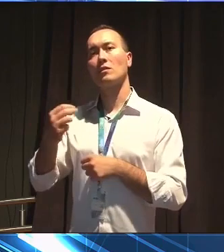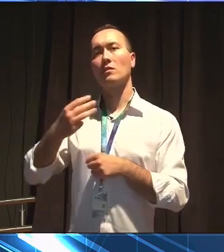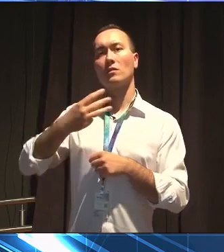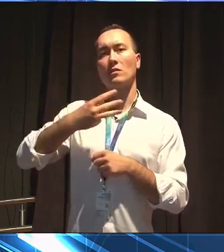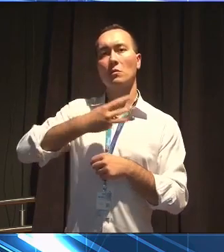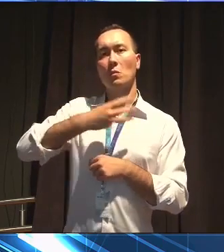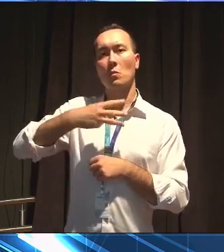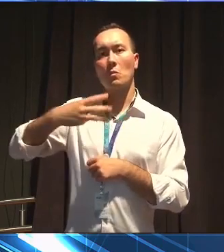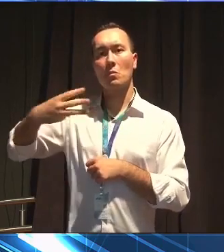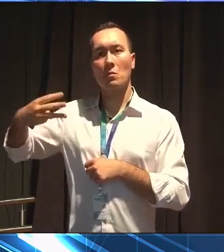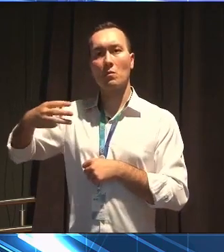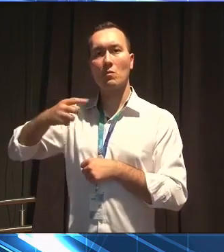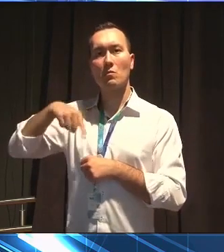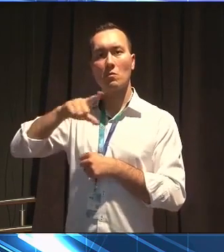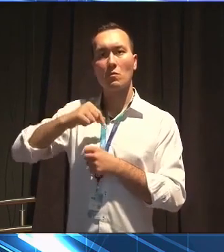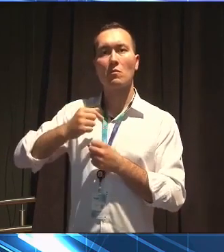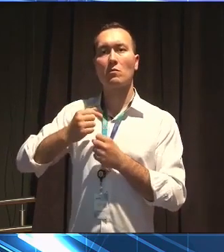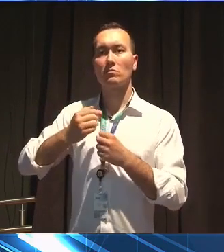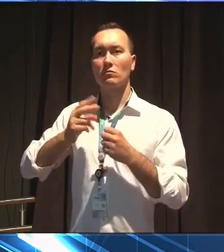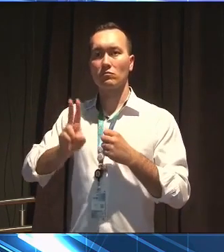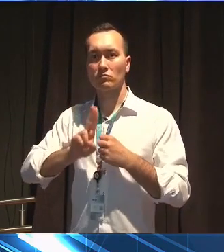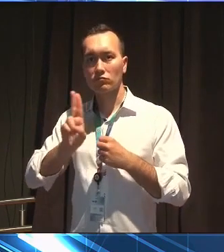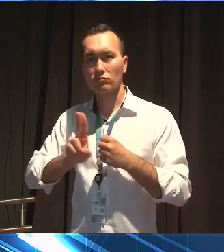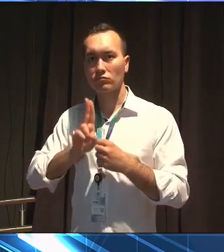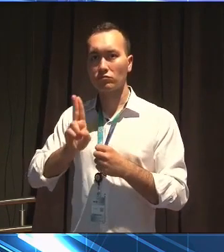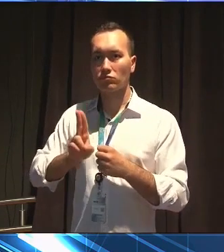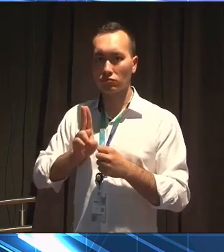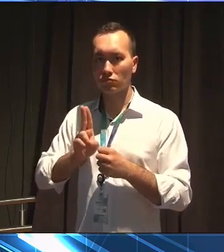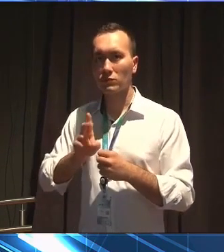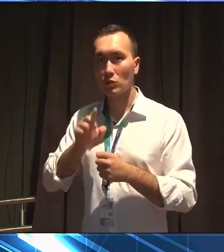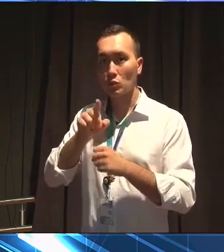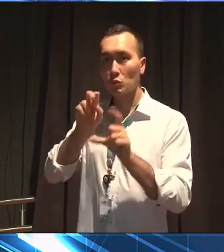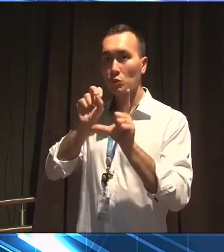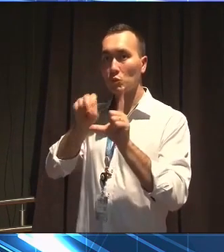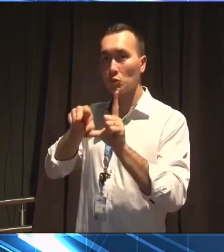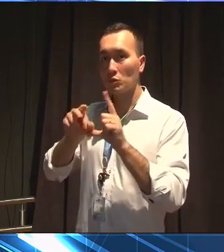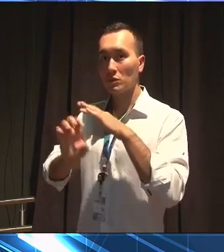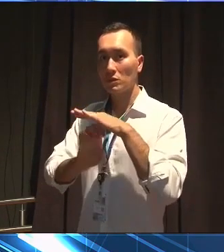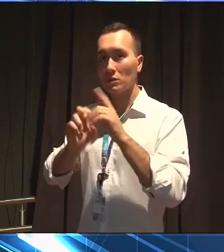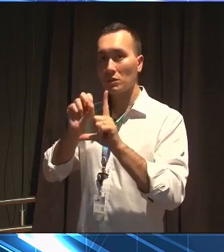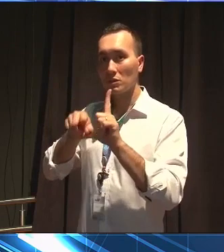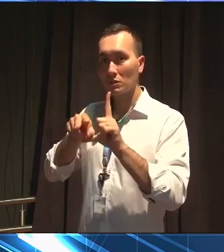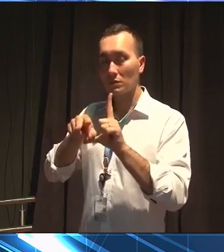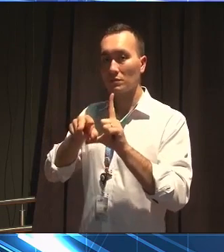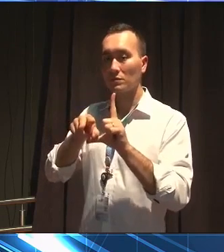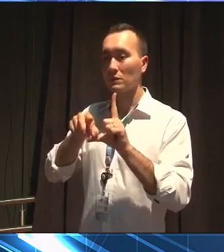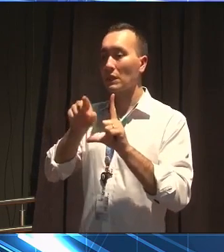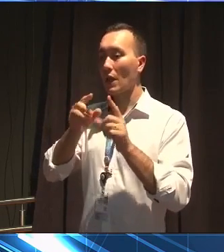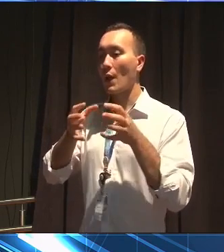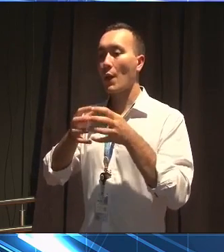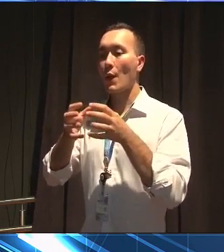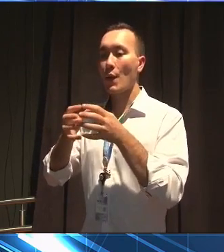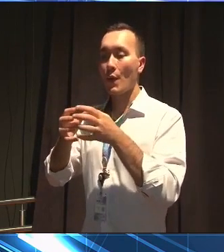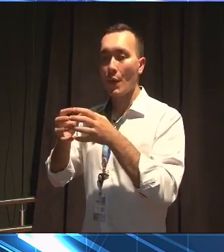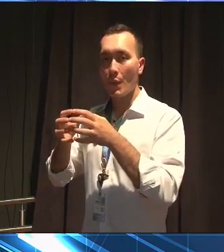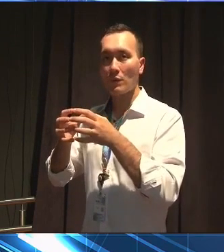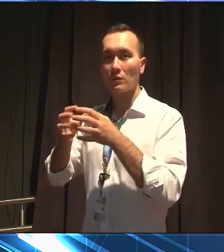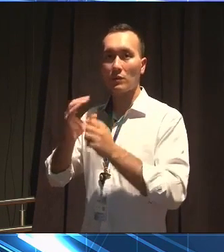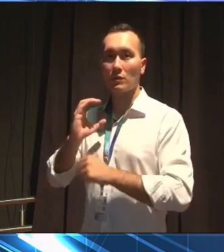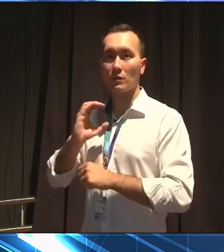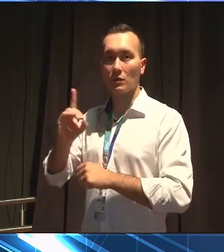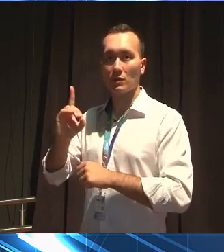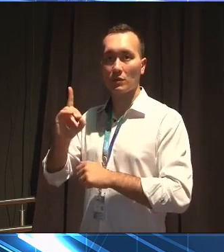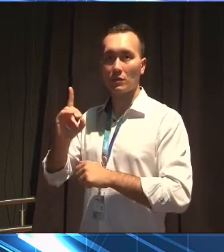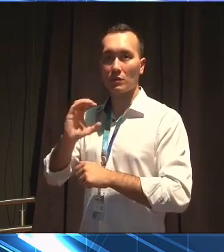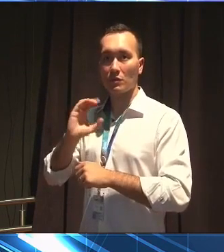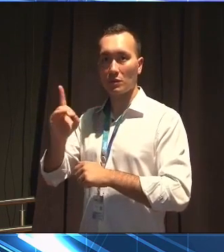você se logava na sua empresa e você participava de um grupo. Você era, por exemplo, do grupo de coordenadores. Participando de um grupo